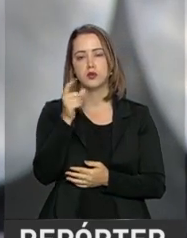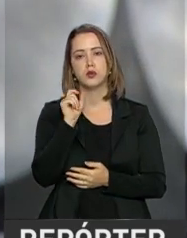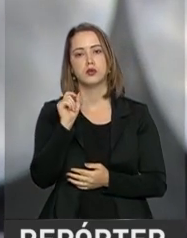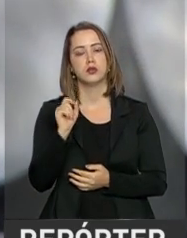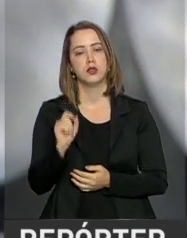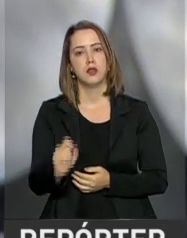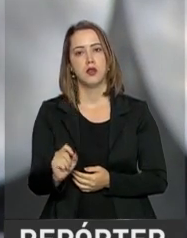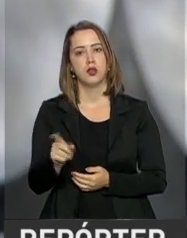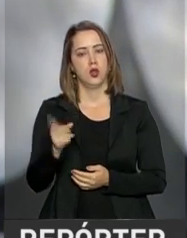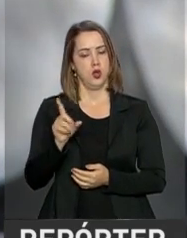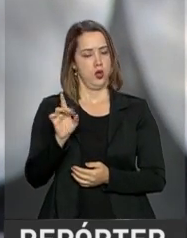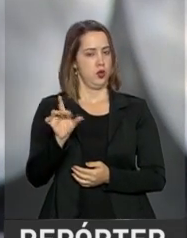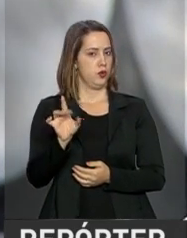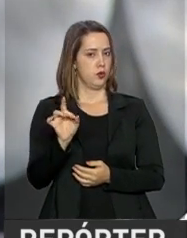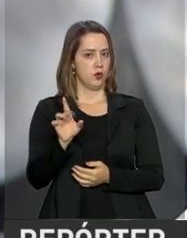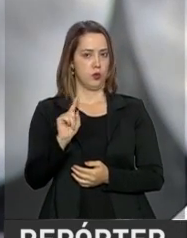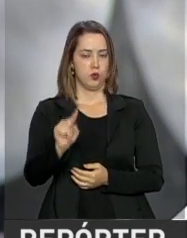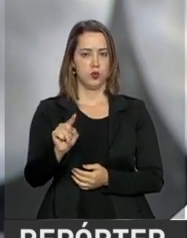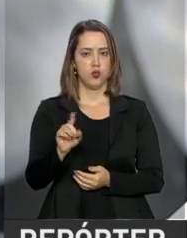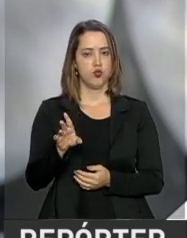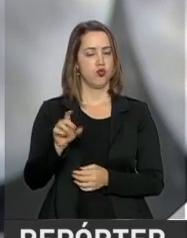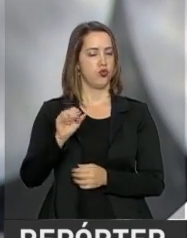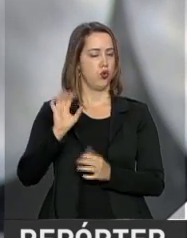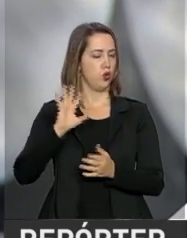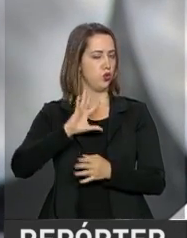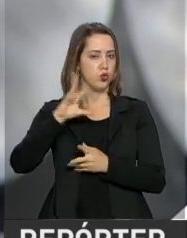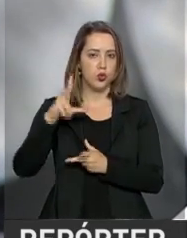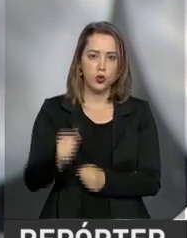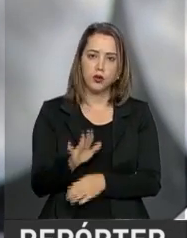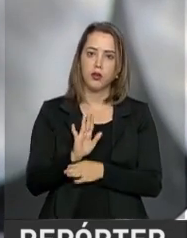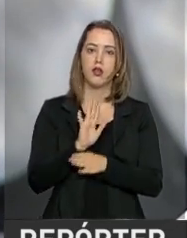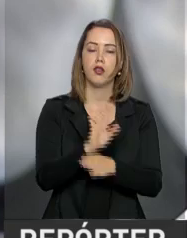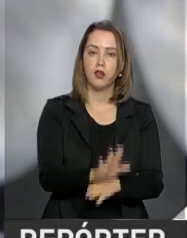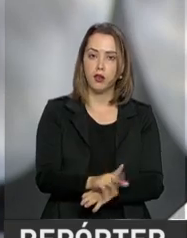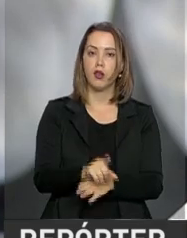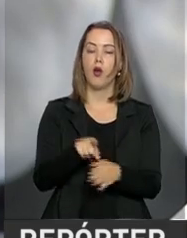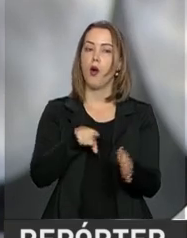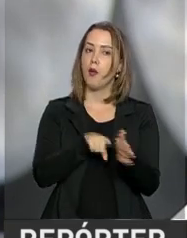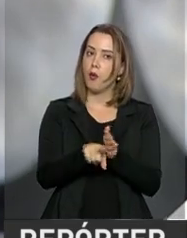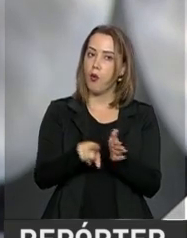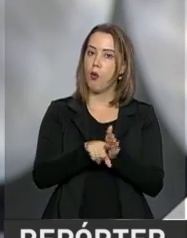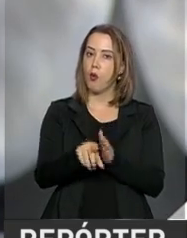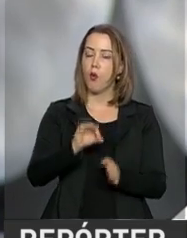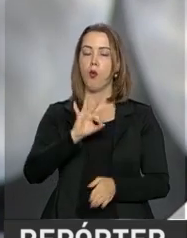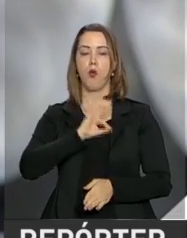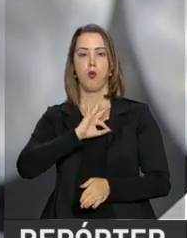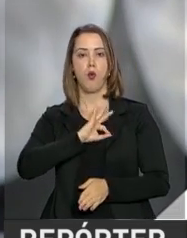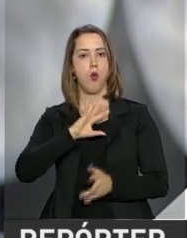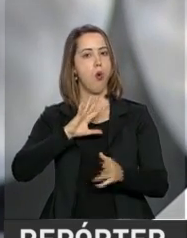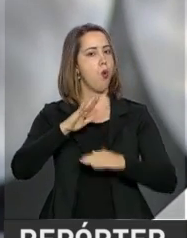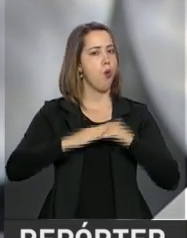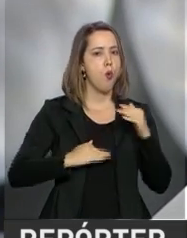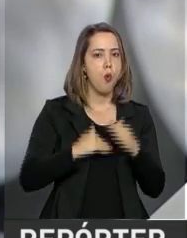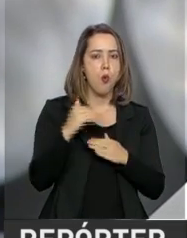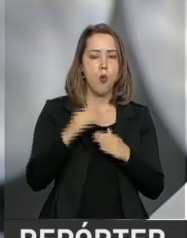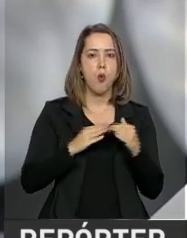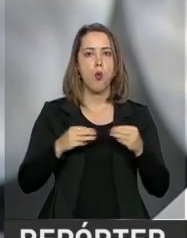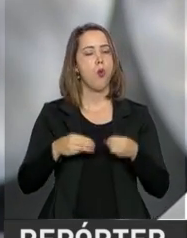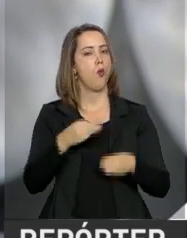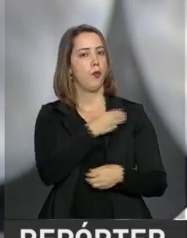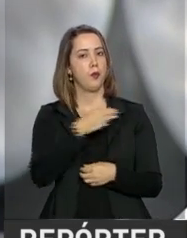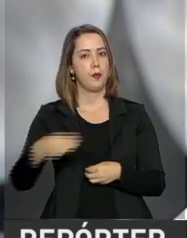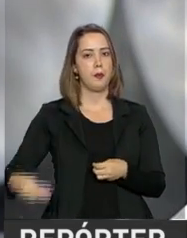eh ao governo dá 100% de apoio a lava-jato como que qualquer Ministro ou qualquer servidor